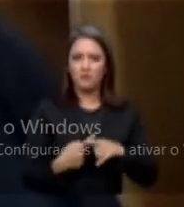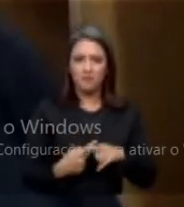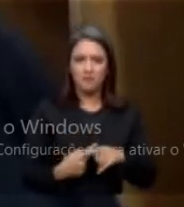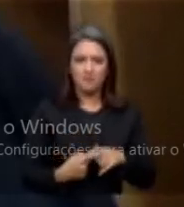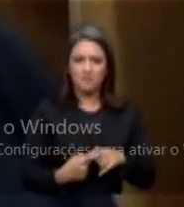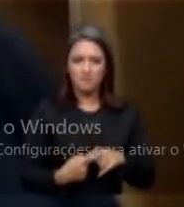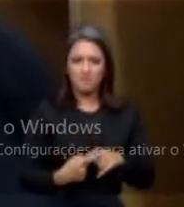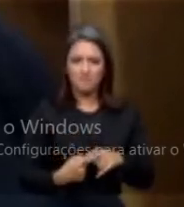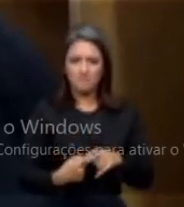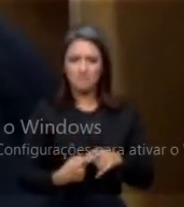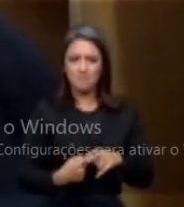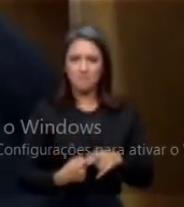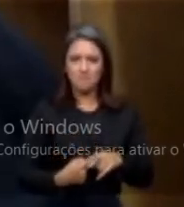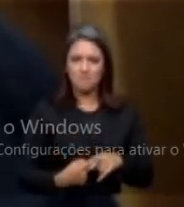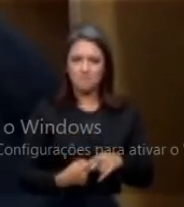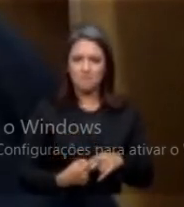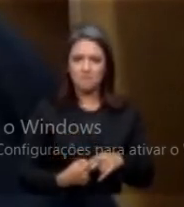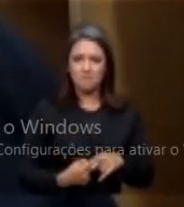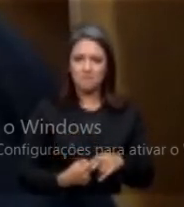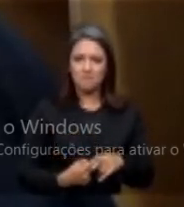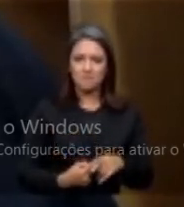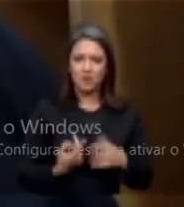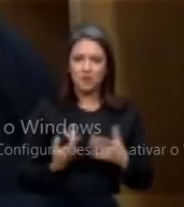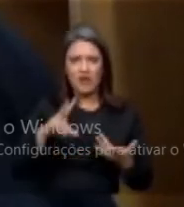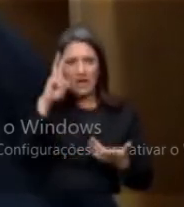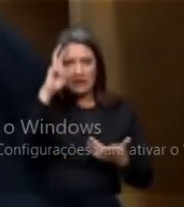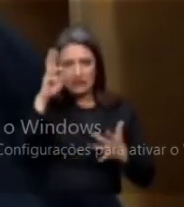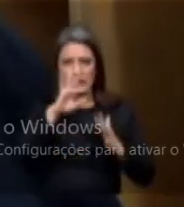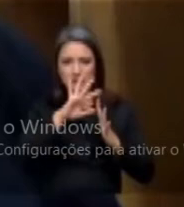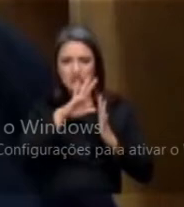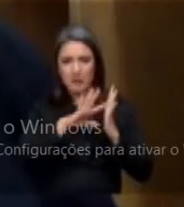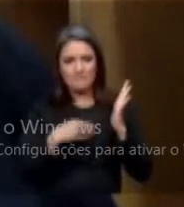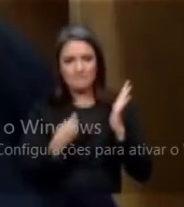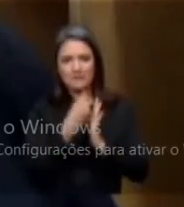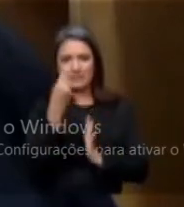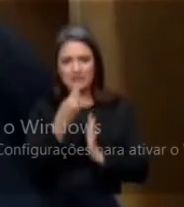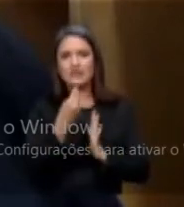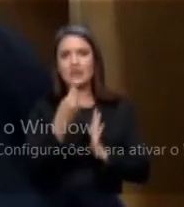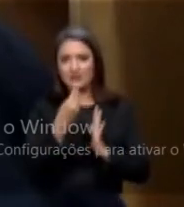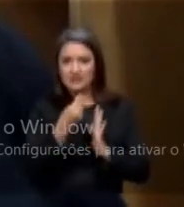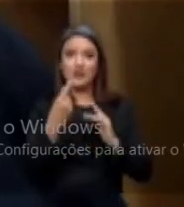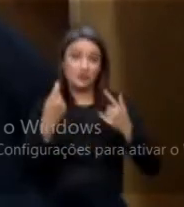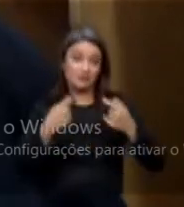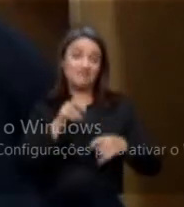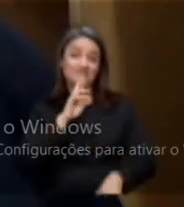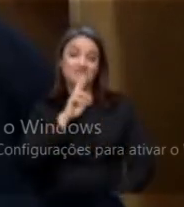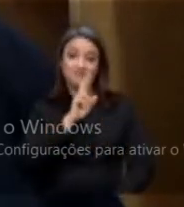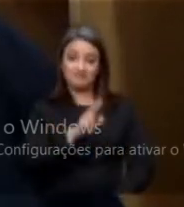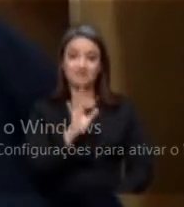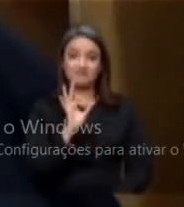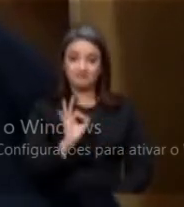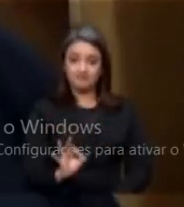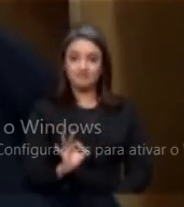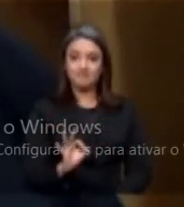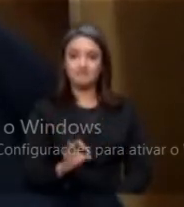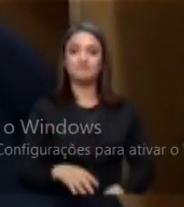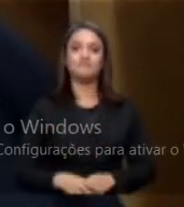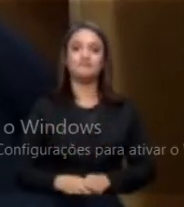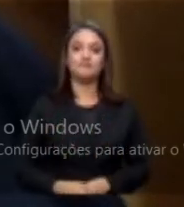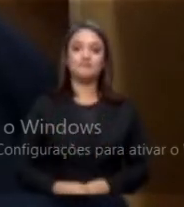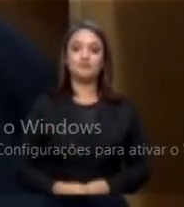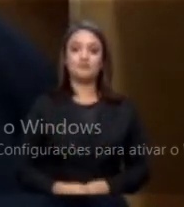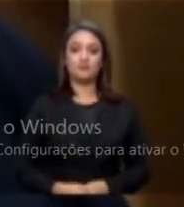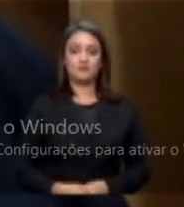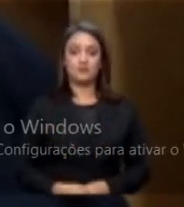dissenso, mas a inteligência da petição inicial merece uma resposta à altura.